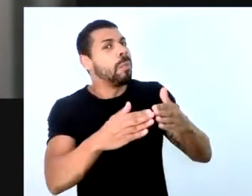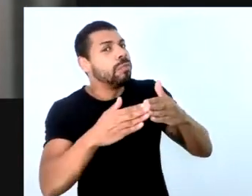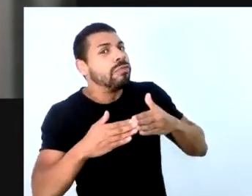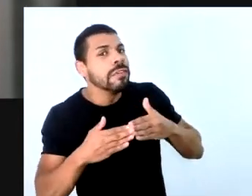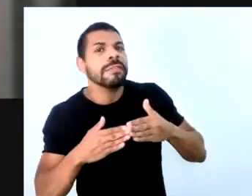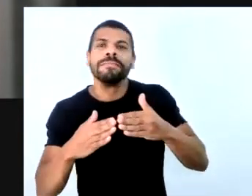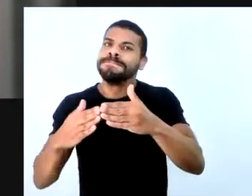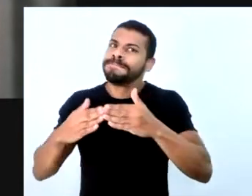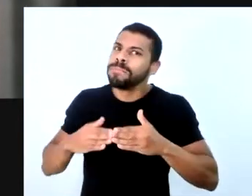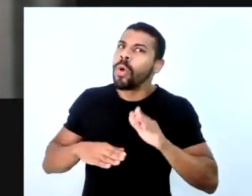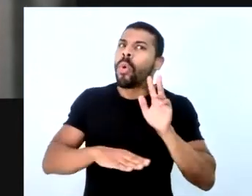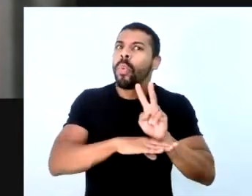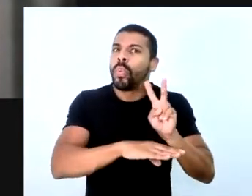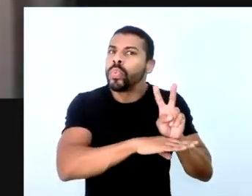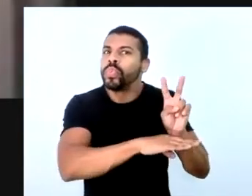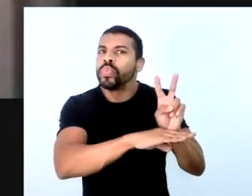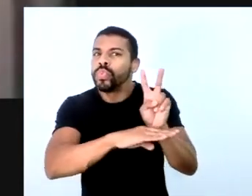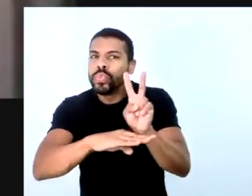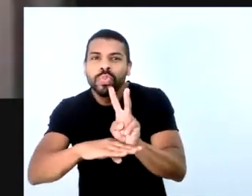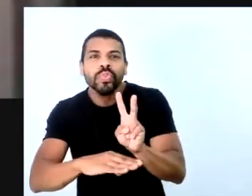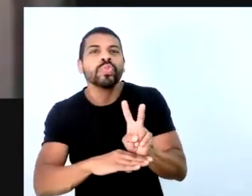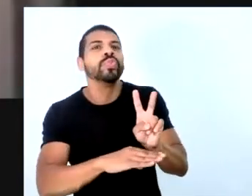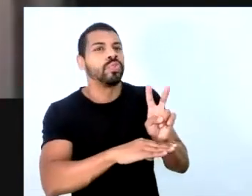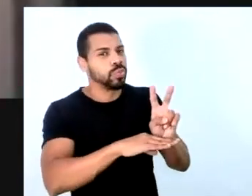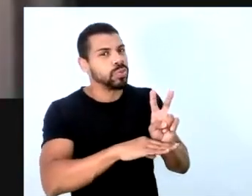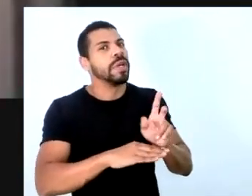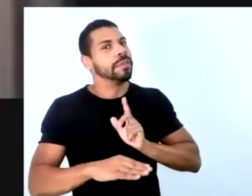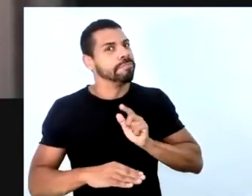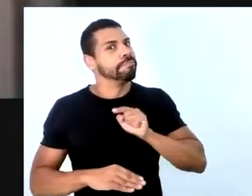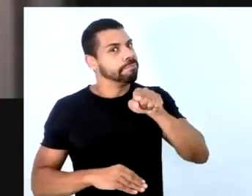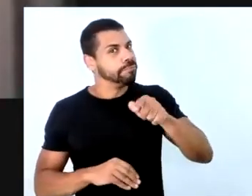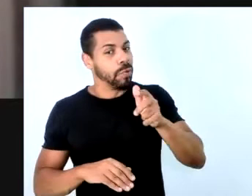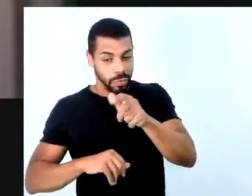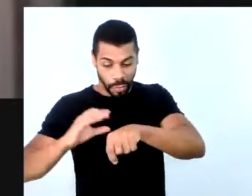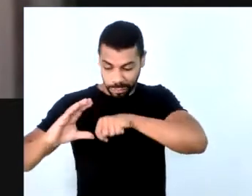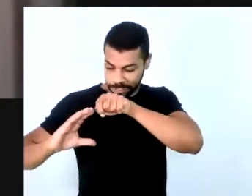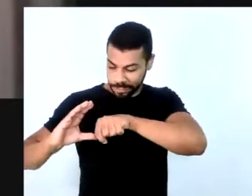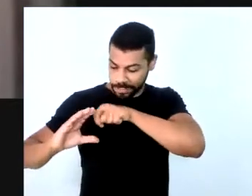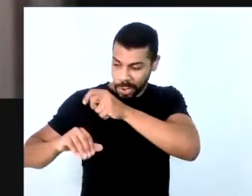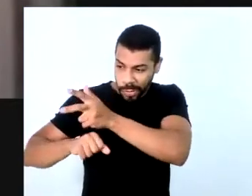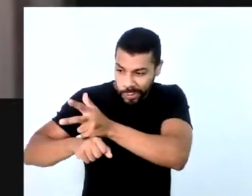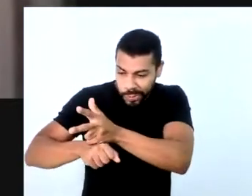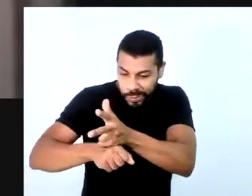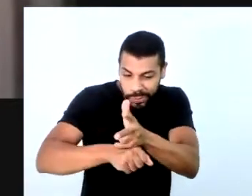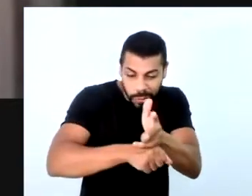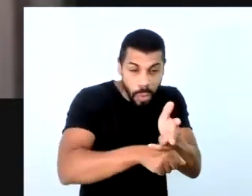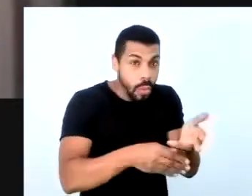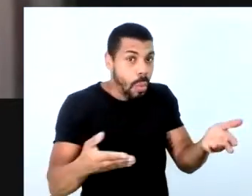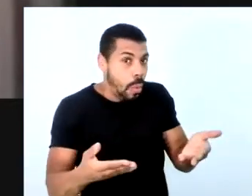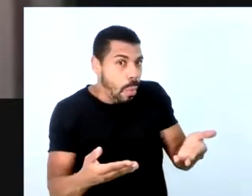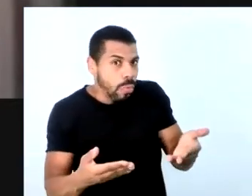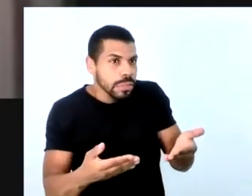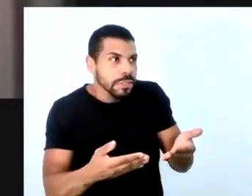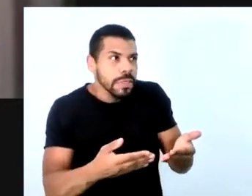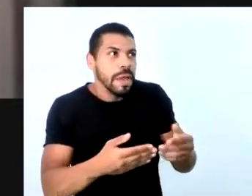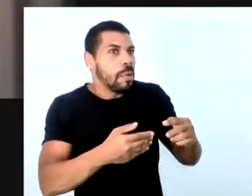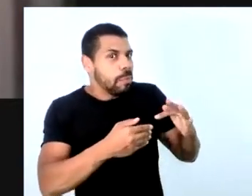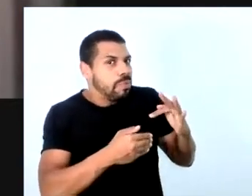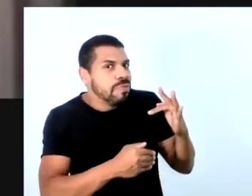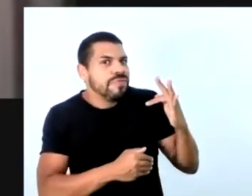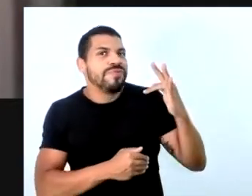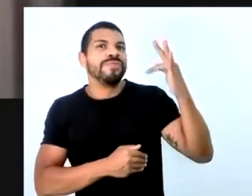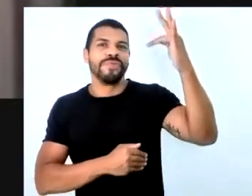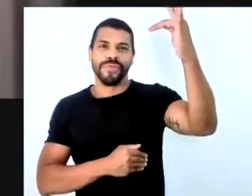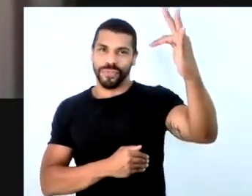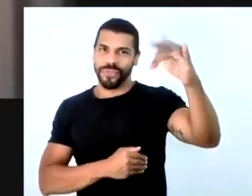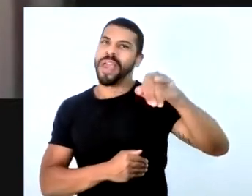tenho falado e tenho pedido muito. Cuidem dos nossos arquivos, cuidem do nosso material de arquivo, cuidem do que você filma hoje, porque ele é arquivo